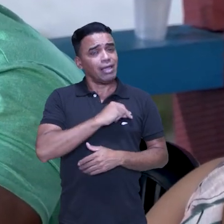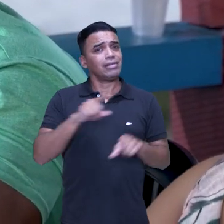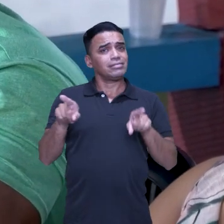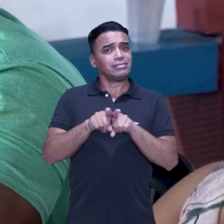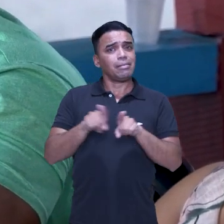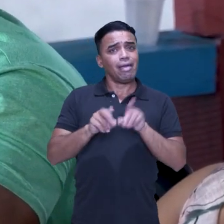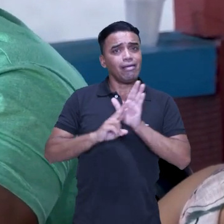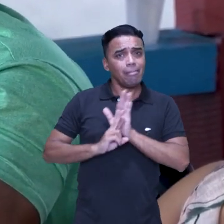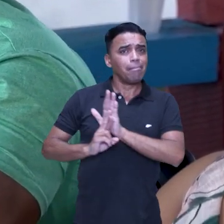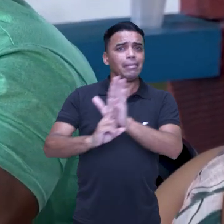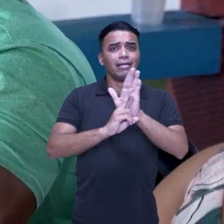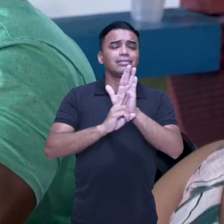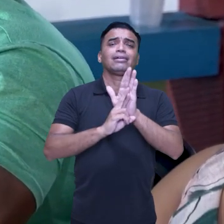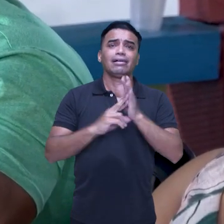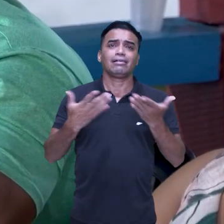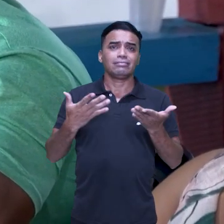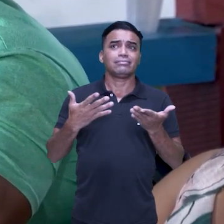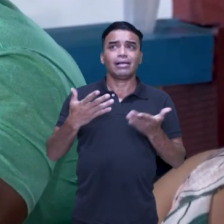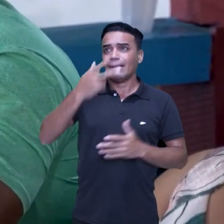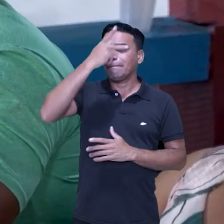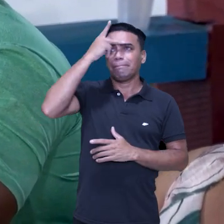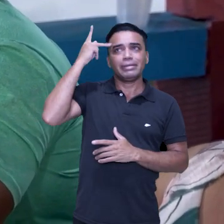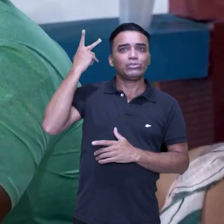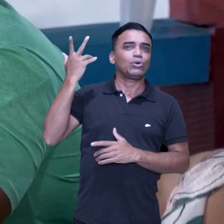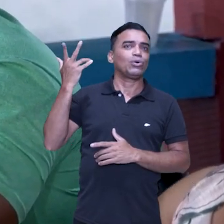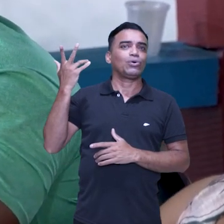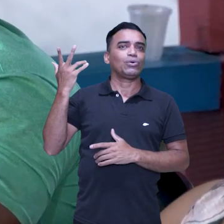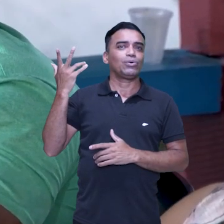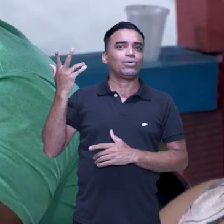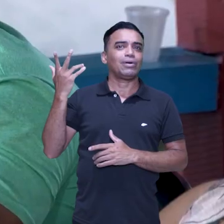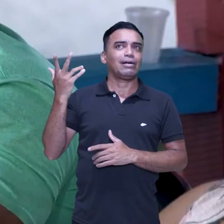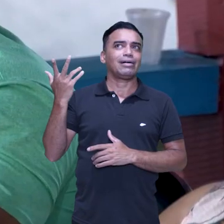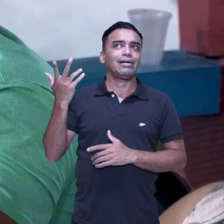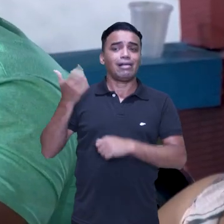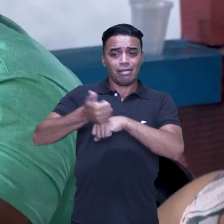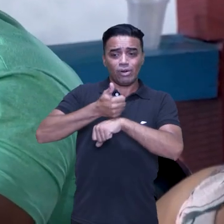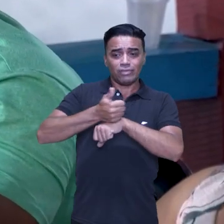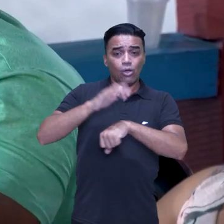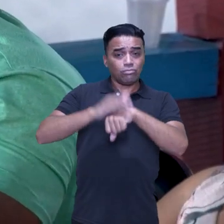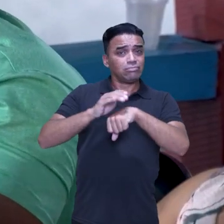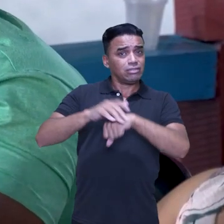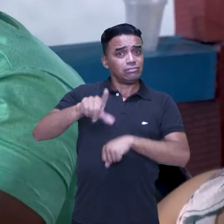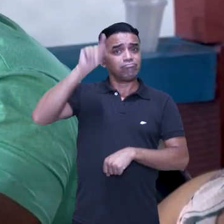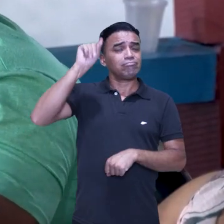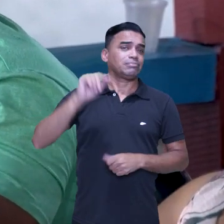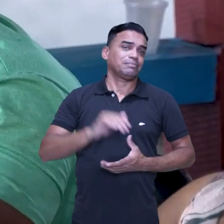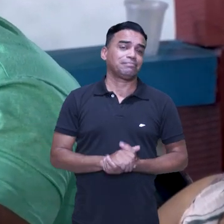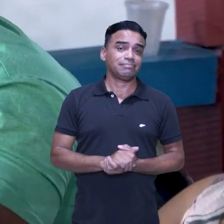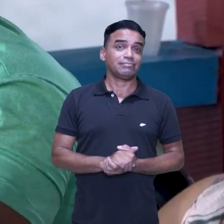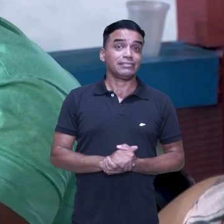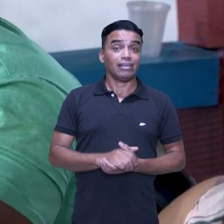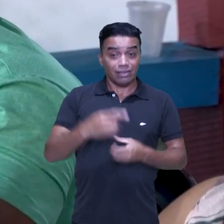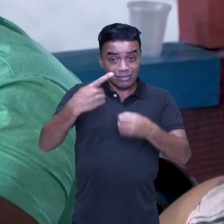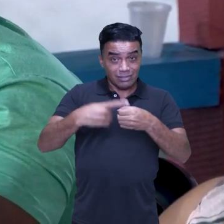ali representando, né, a pessoa, a profissão que eles escolheram e a